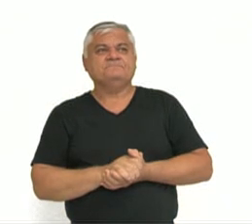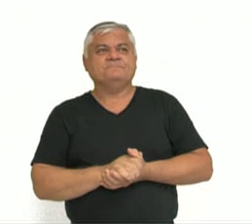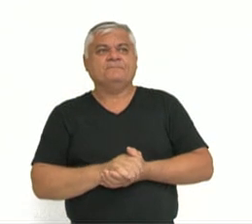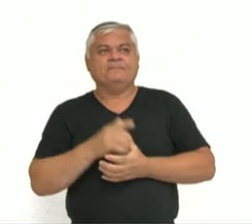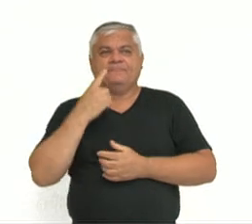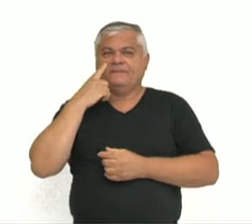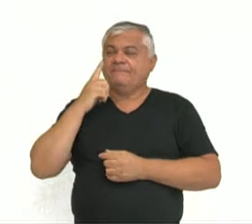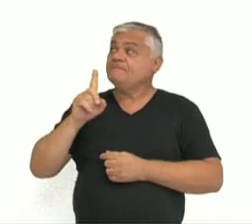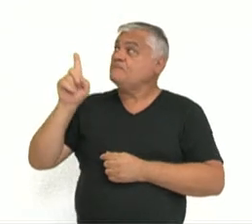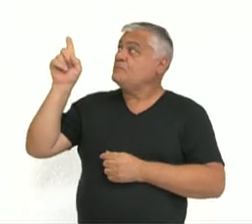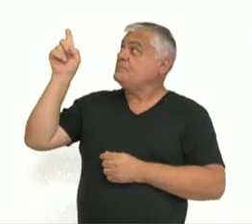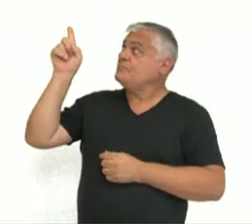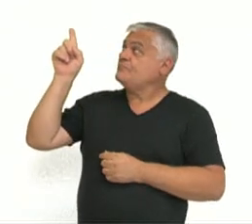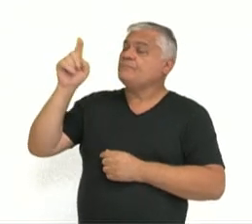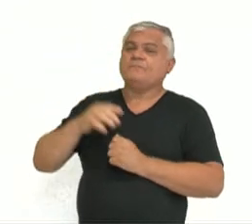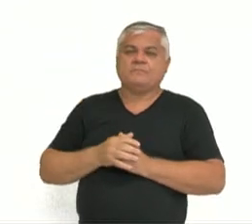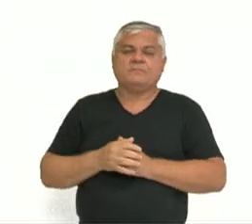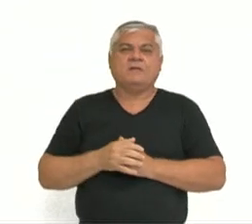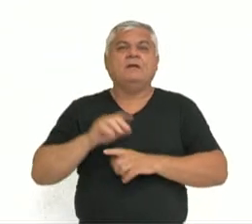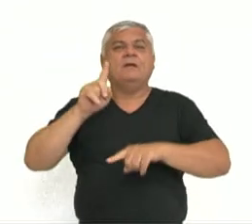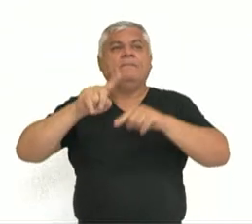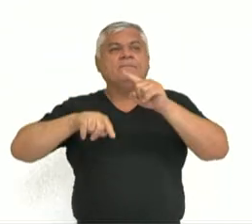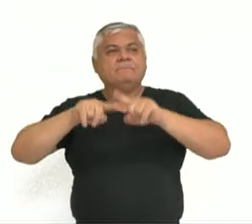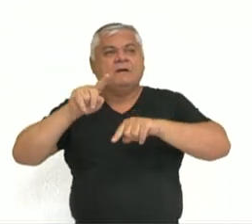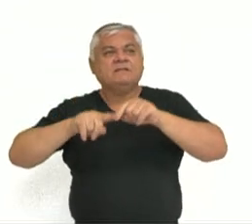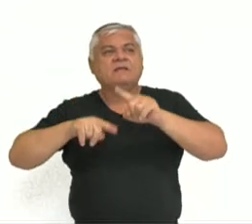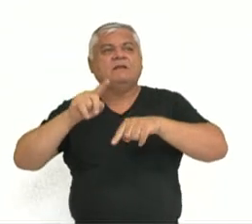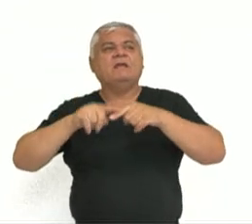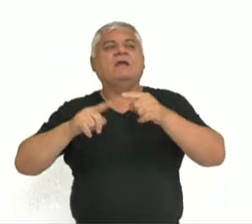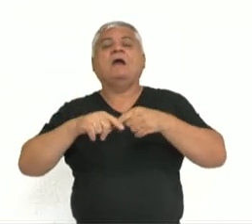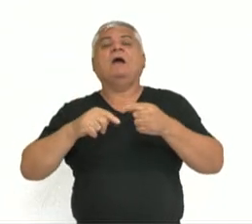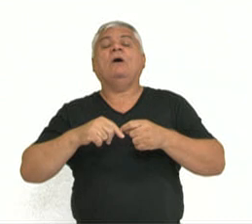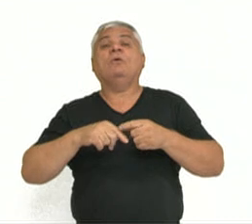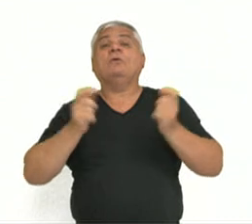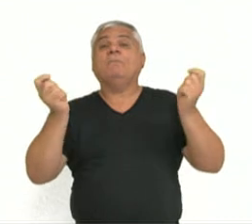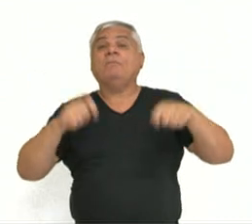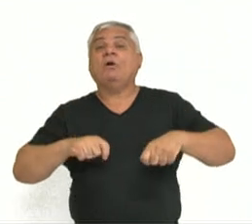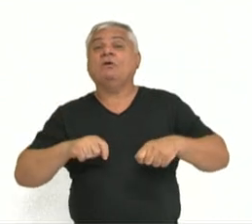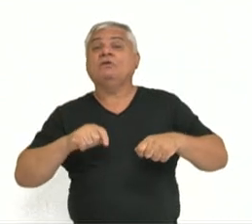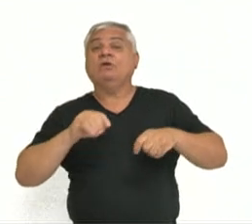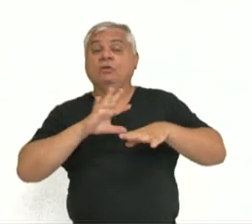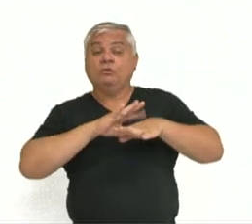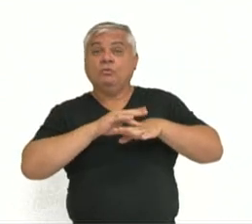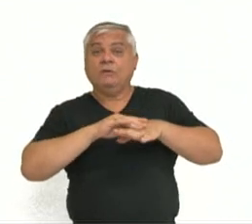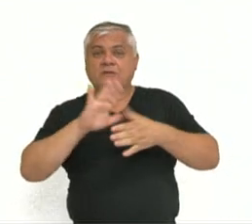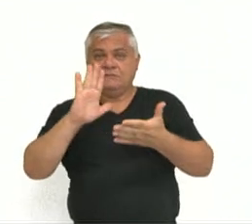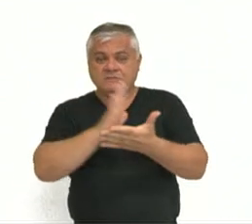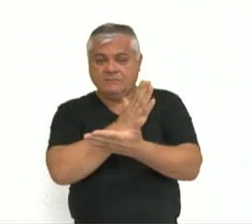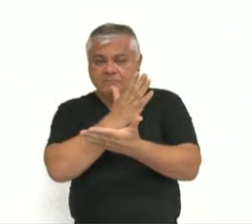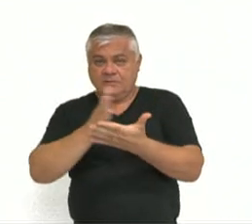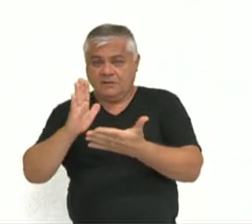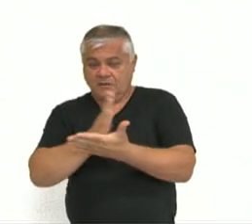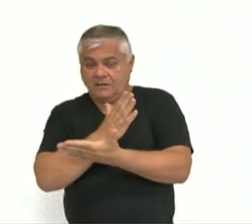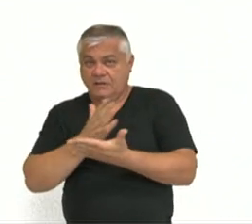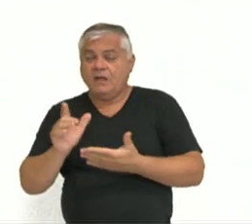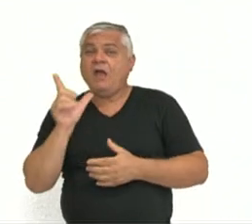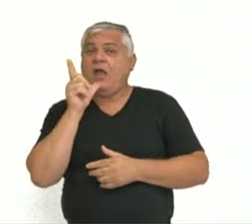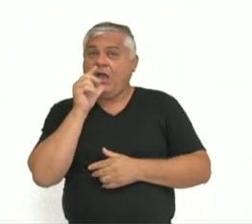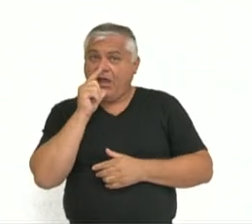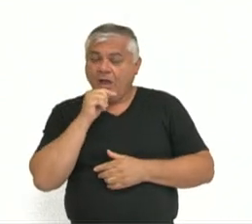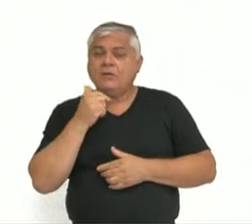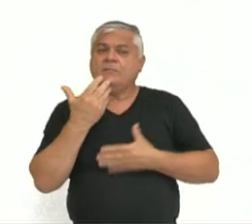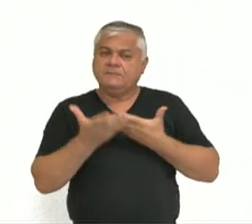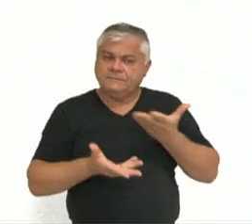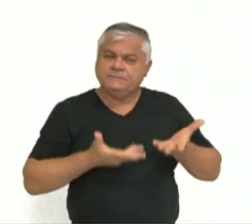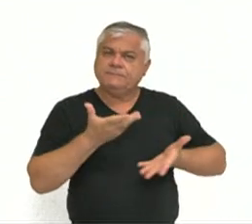Olha lá por exemplo ó materiais ou agentes patogénicos precisam ser separados da água por isso